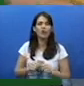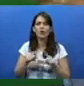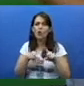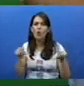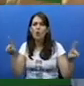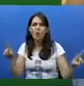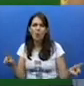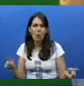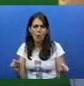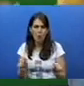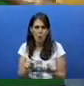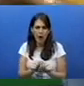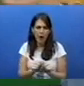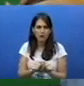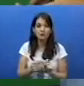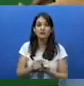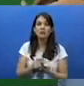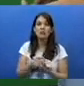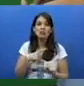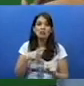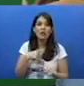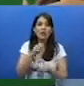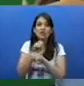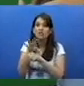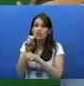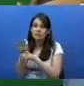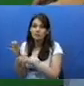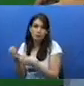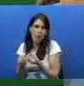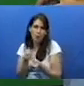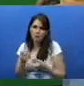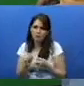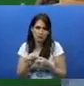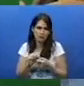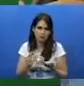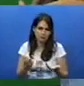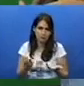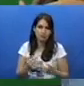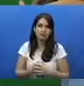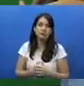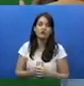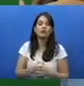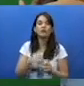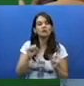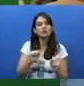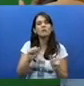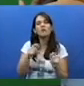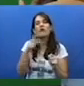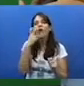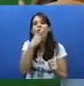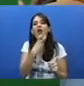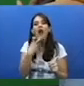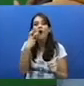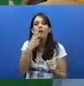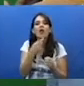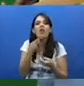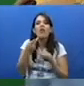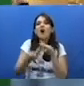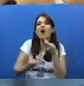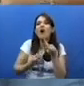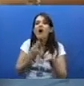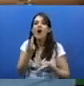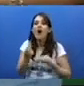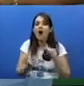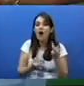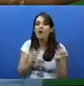se você, uma sugestão, se você quiser recontar oralmente a história, o sua avó, o meu bacê.